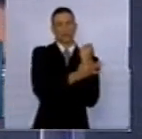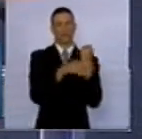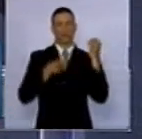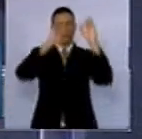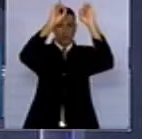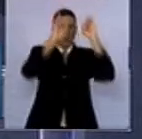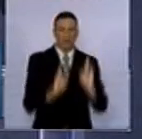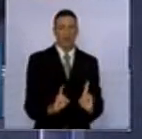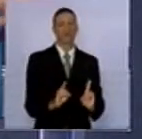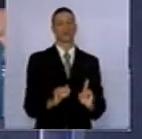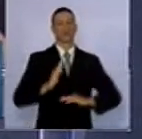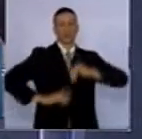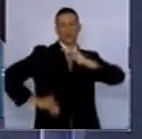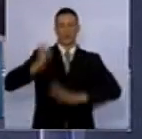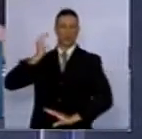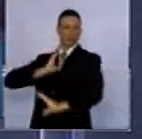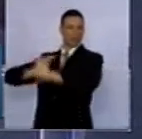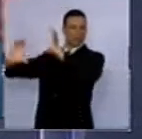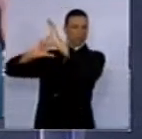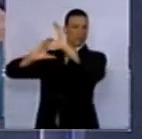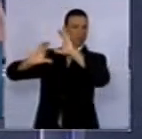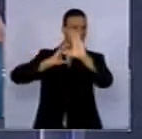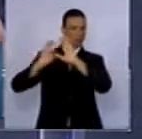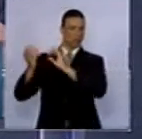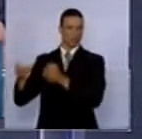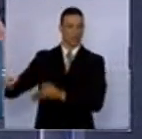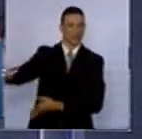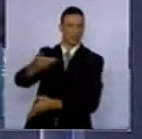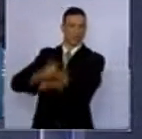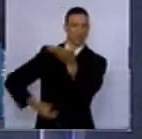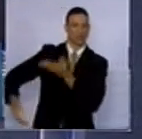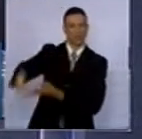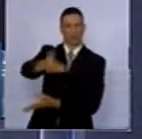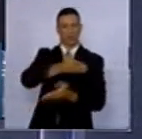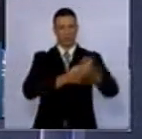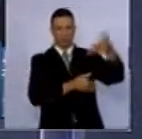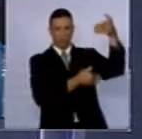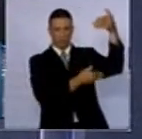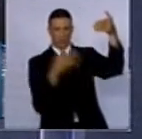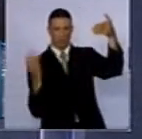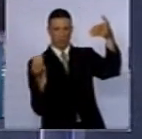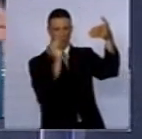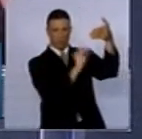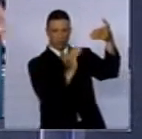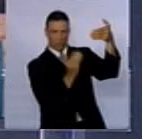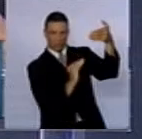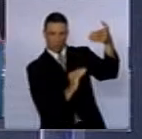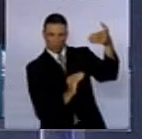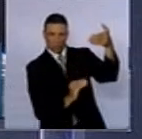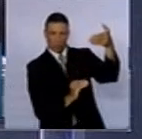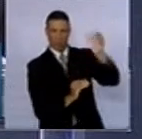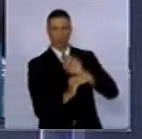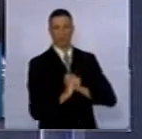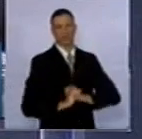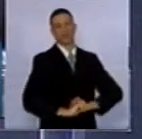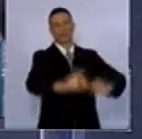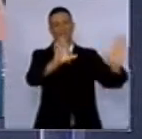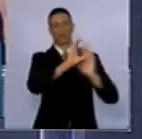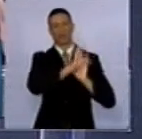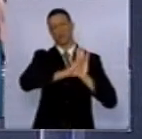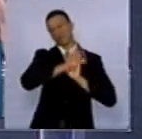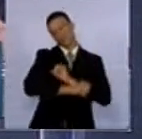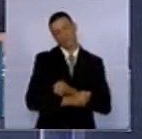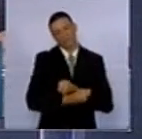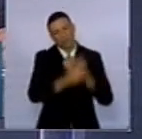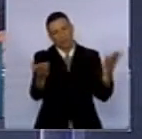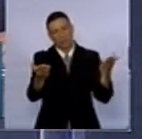direito de poder fazer telecomunicações para operando em plataformas múltiplas conseguir distribuir o meu conteúdo Mas por que